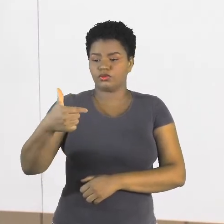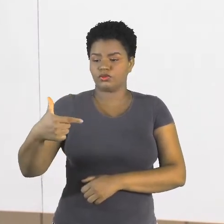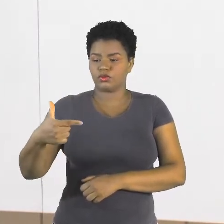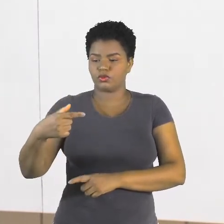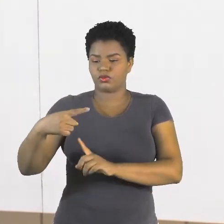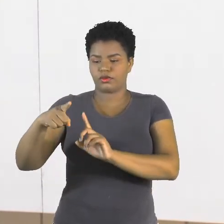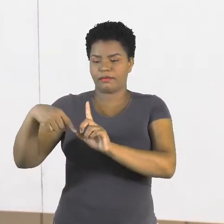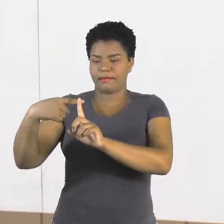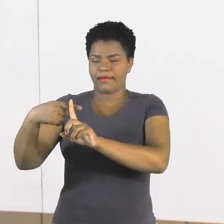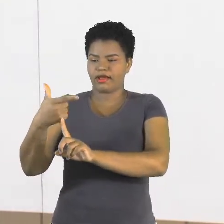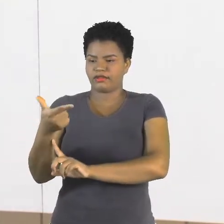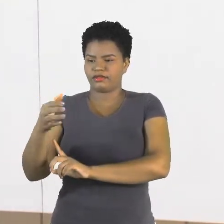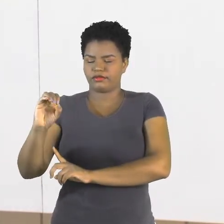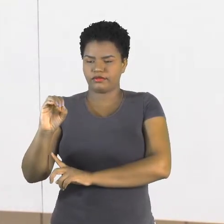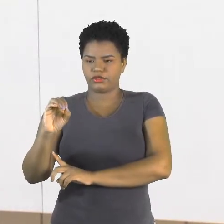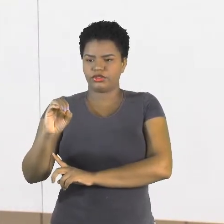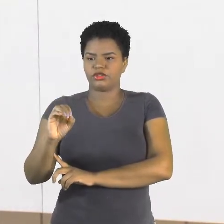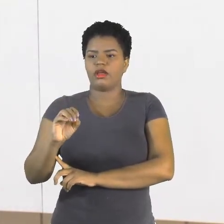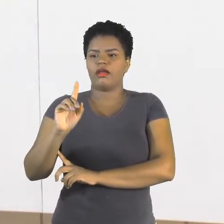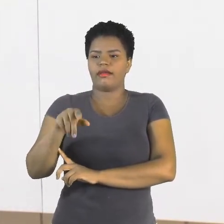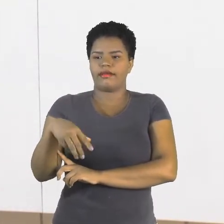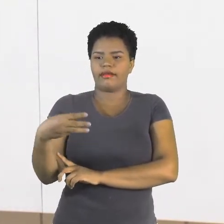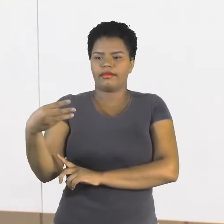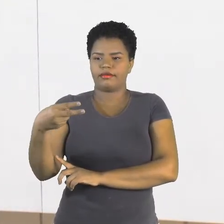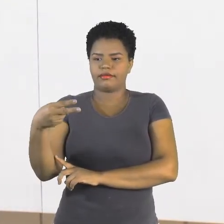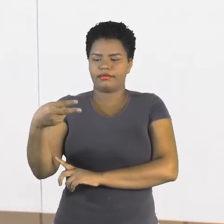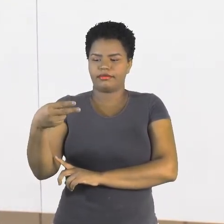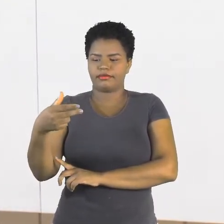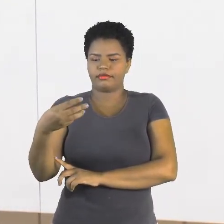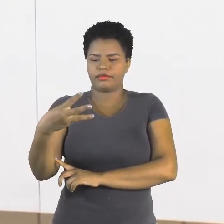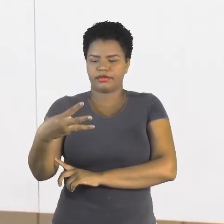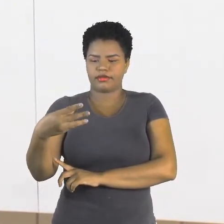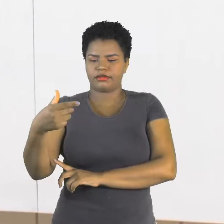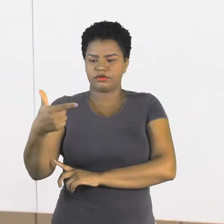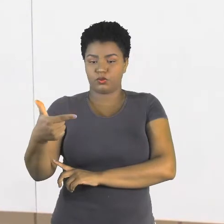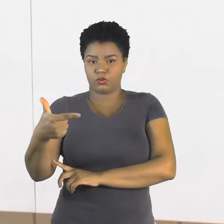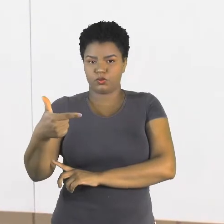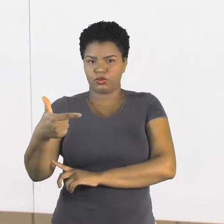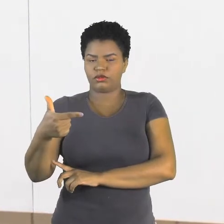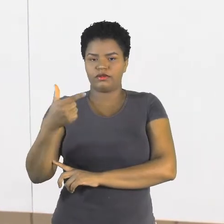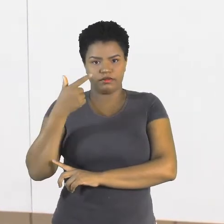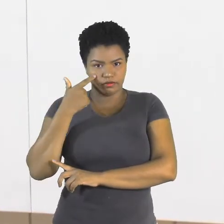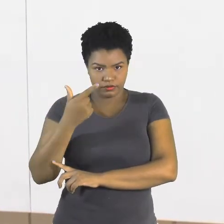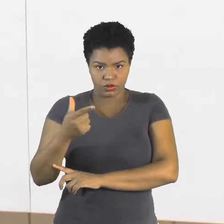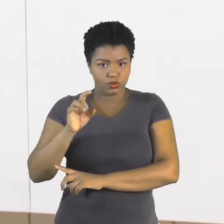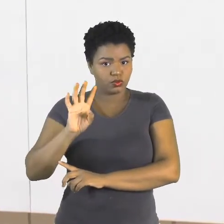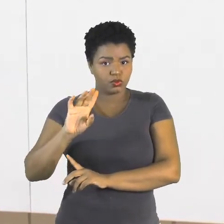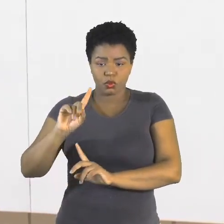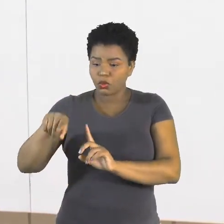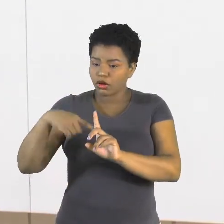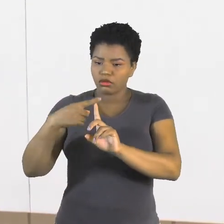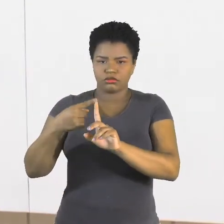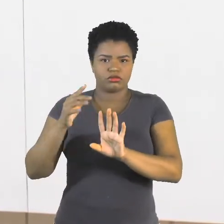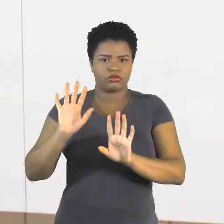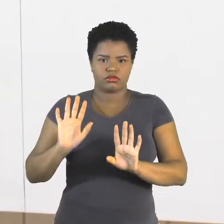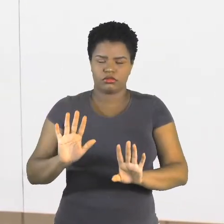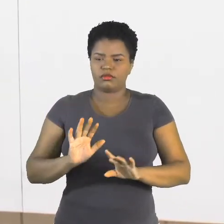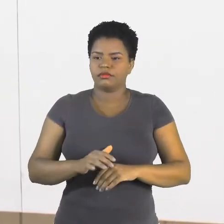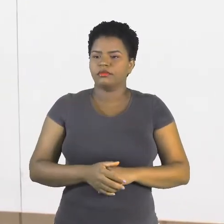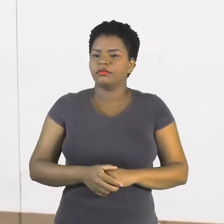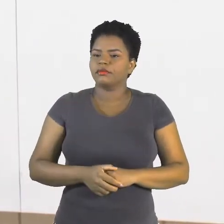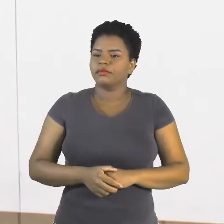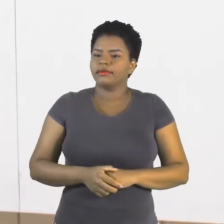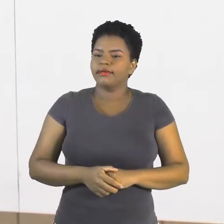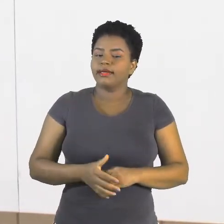tenho 32. Tranquilo? Eu só adicionei, tá bom? Então, agora eu